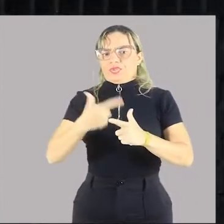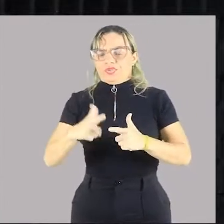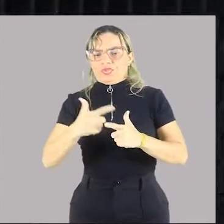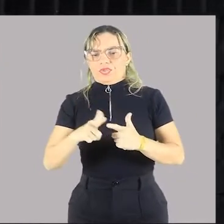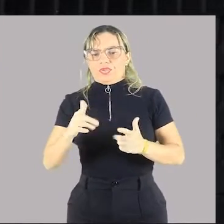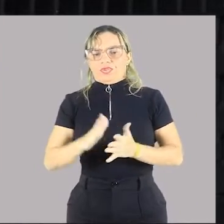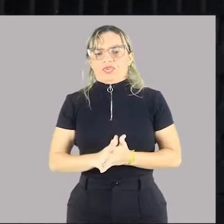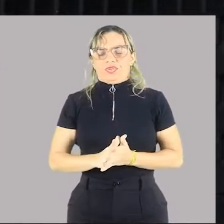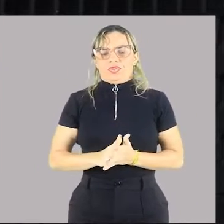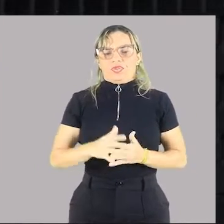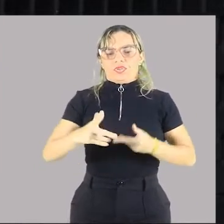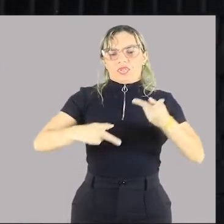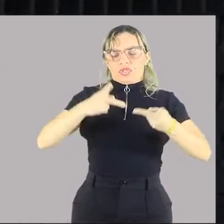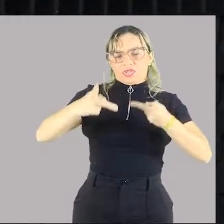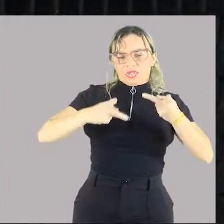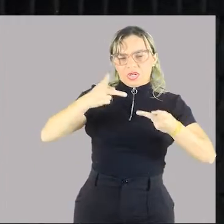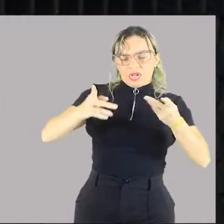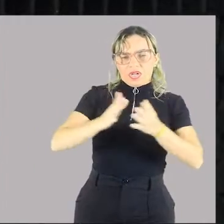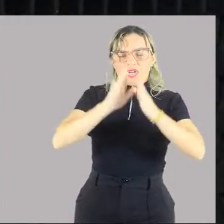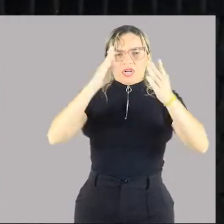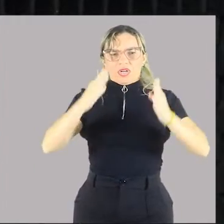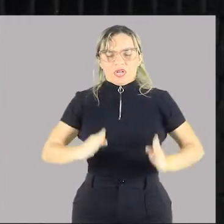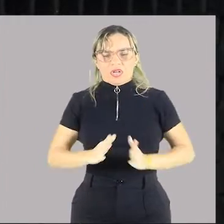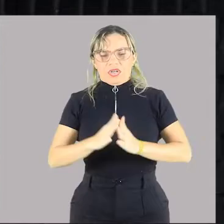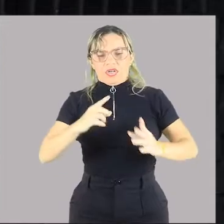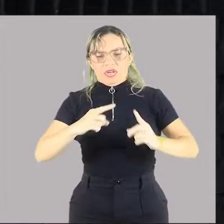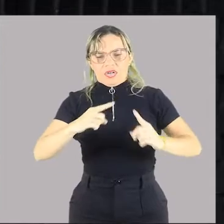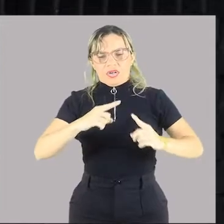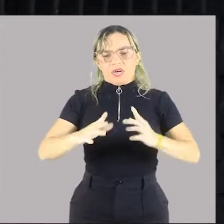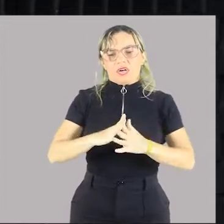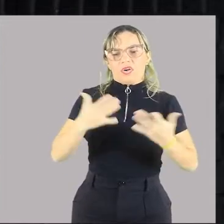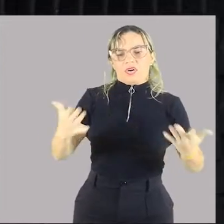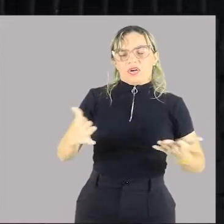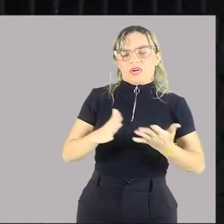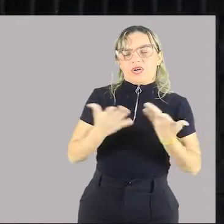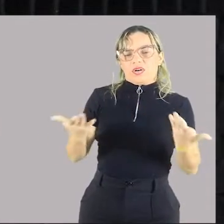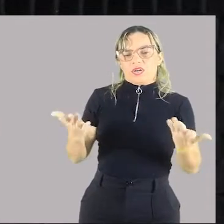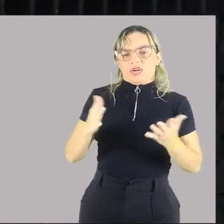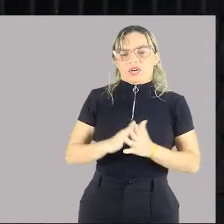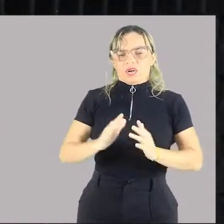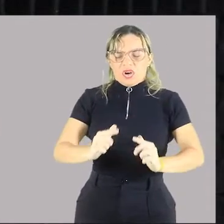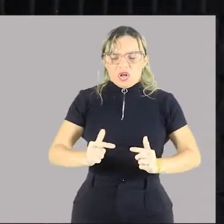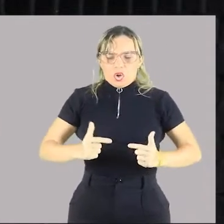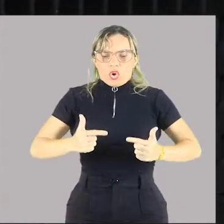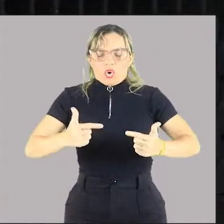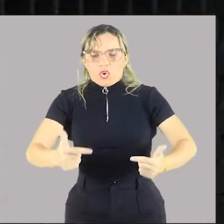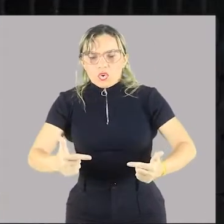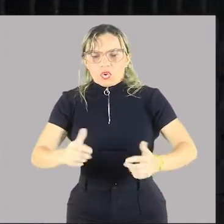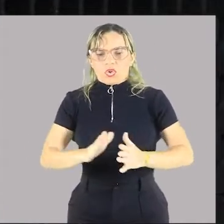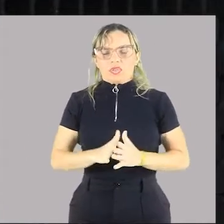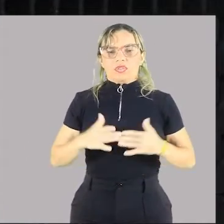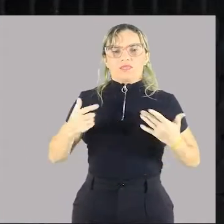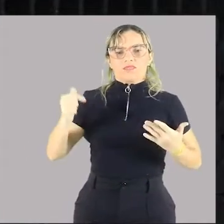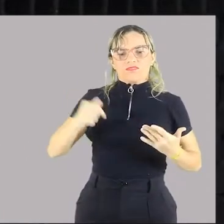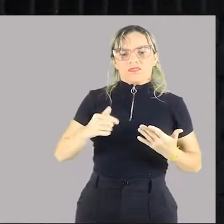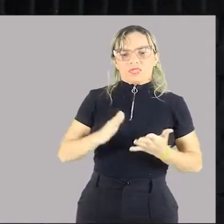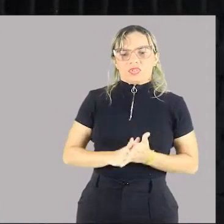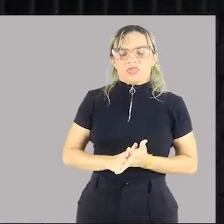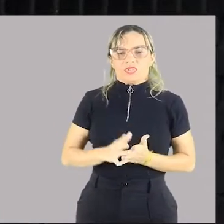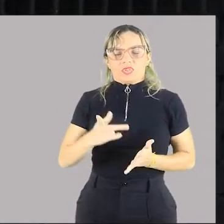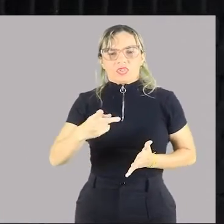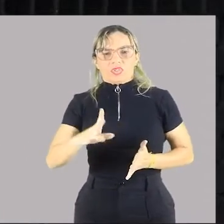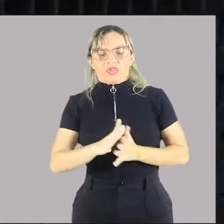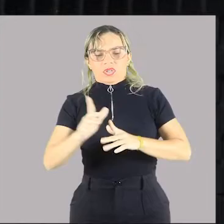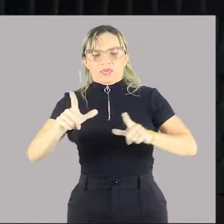dos negros no Brasil é falar das suas resistências, do seu